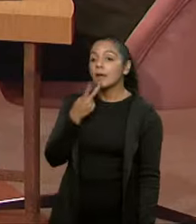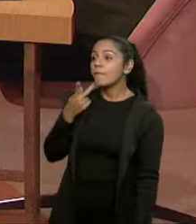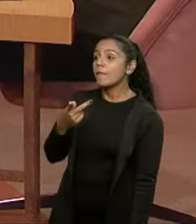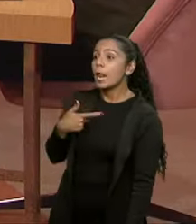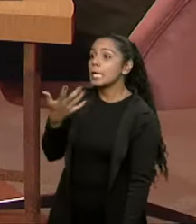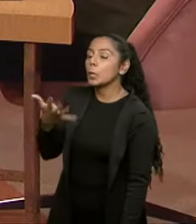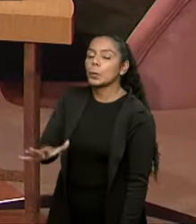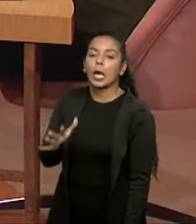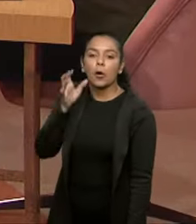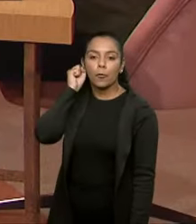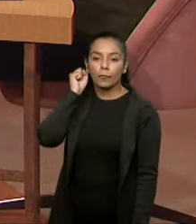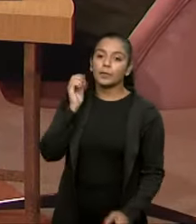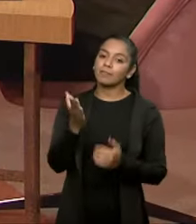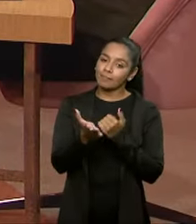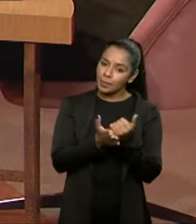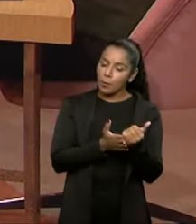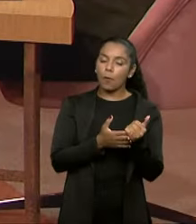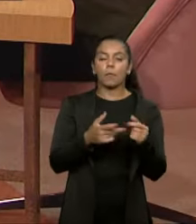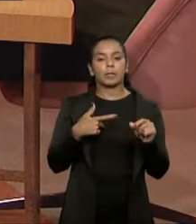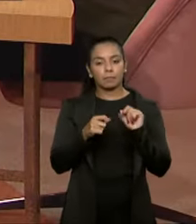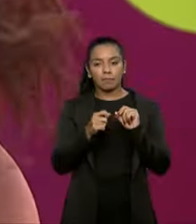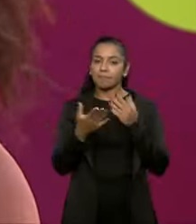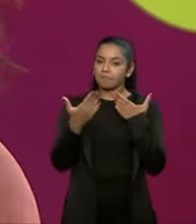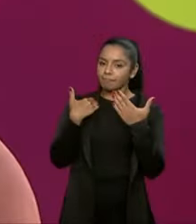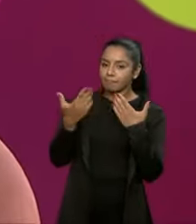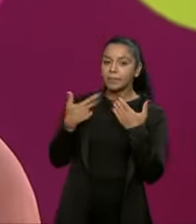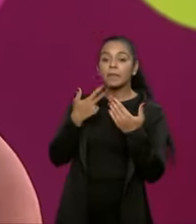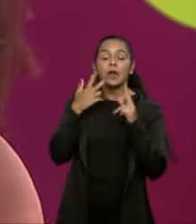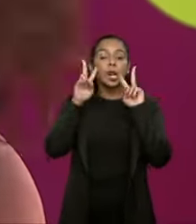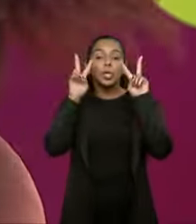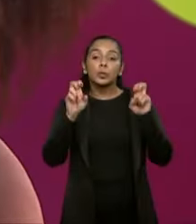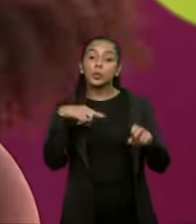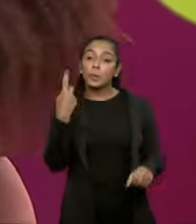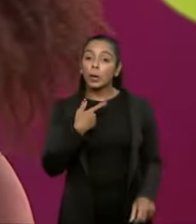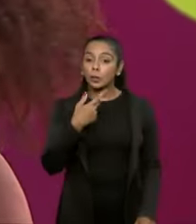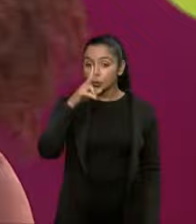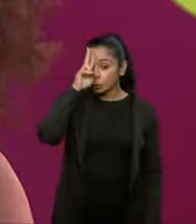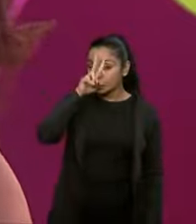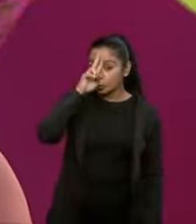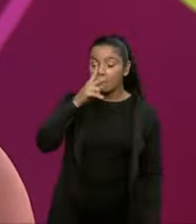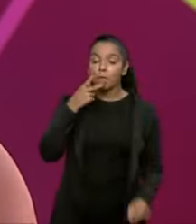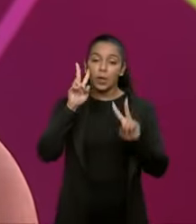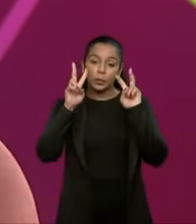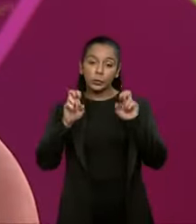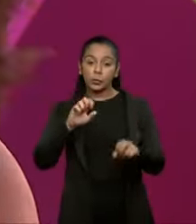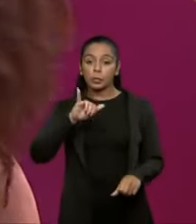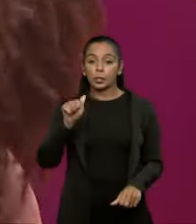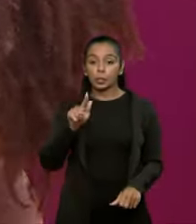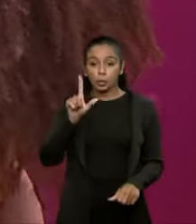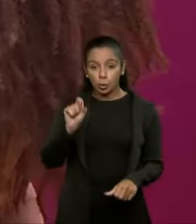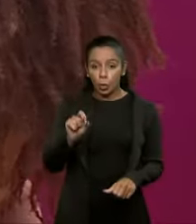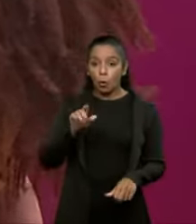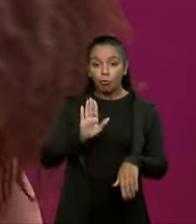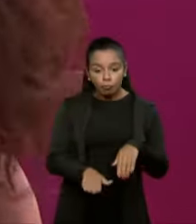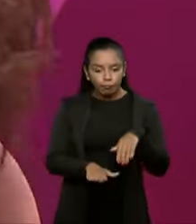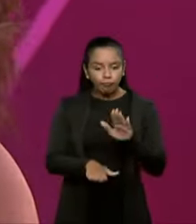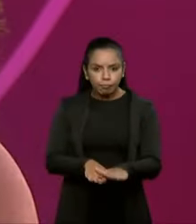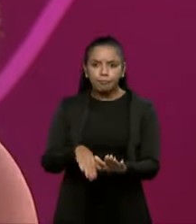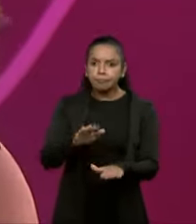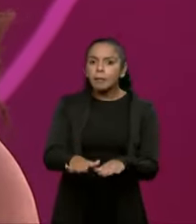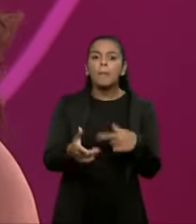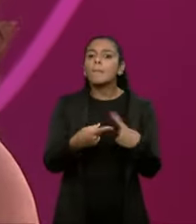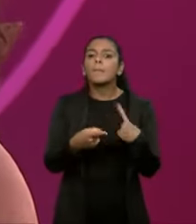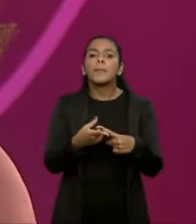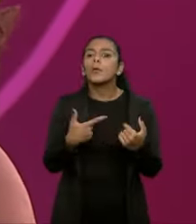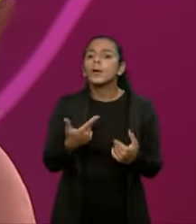quer ouvir. Então a gente começa a estabelecer esse diálogo. Vamos falar sobre a nossa história, vamos falar de jongo, vamos botar o pé no chão. E aí a gente começa... Por que